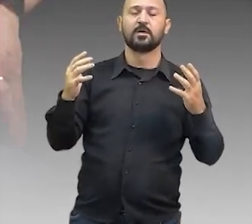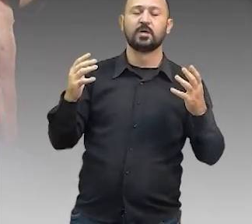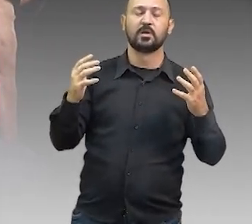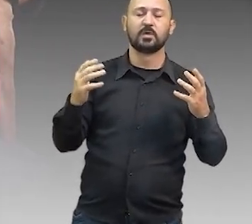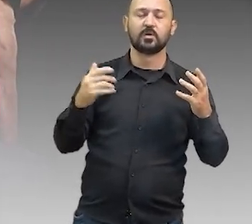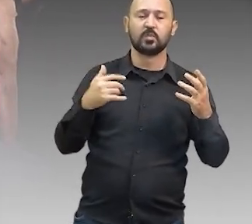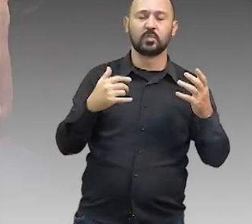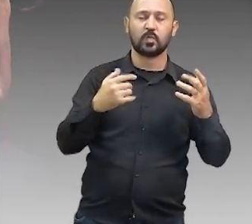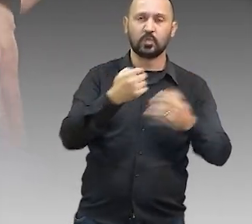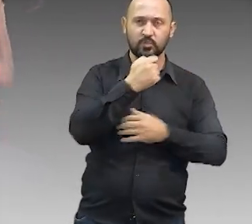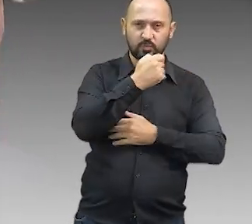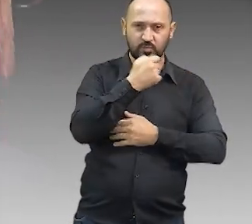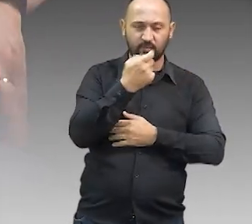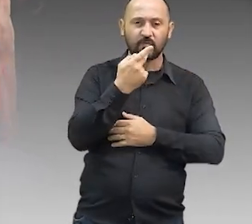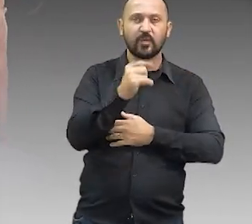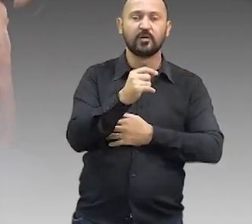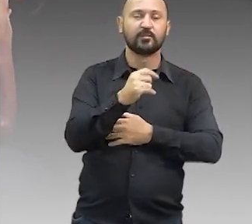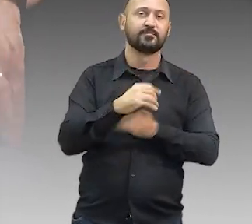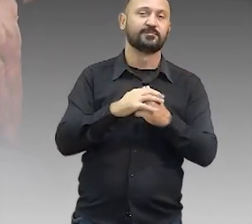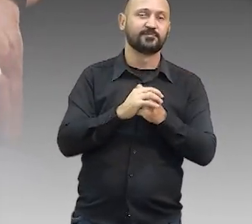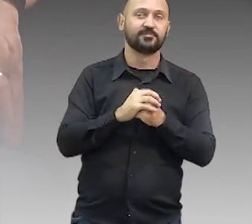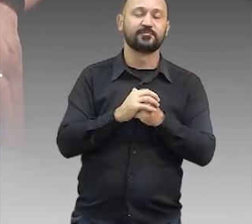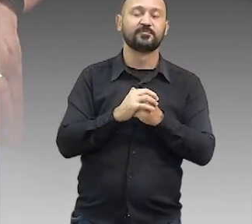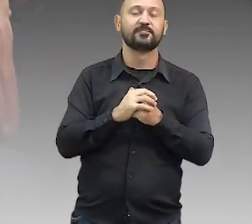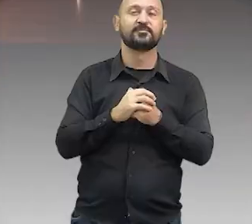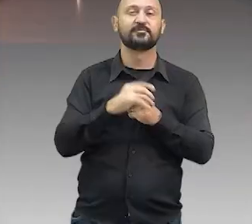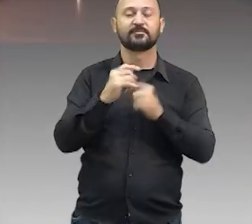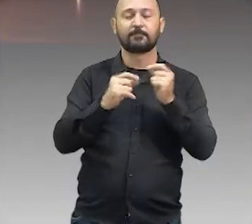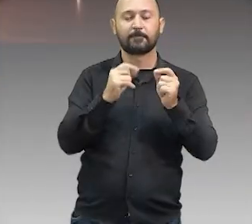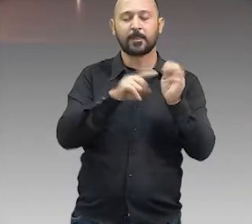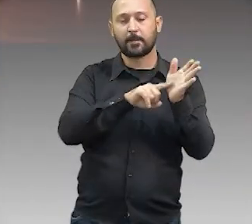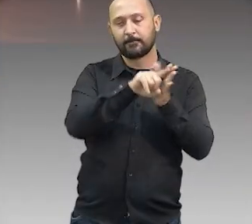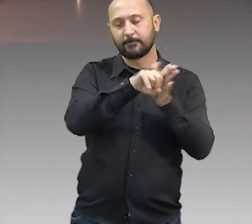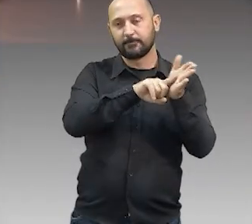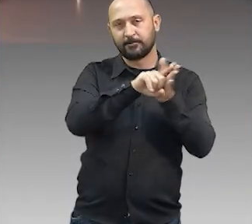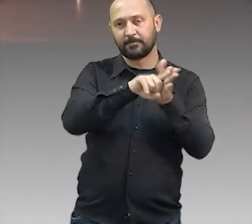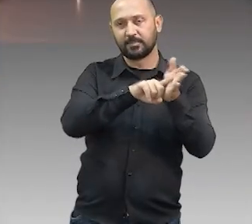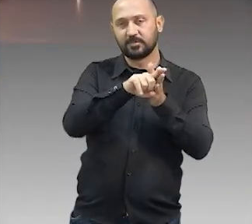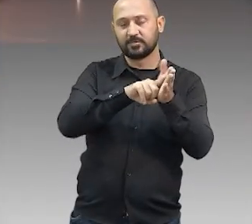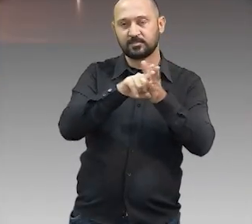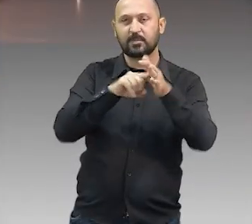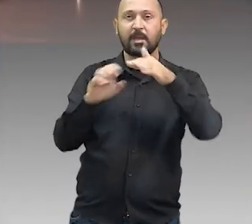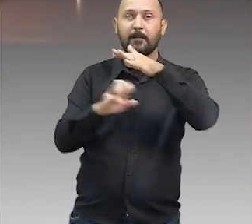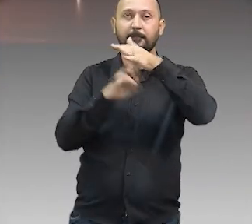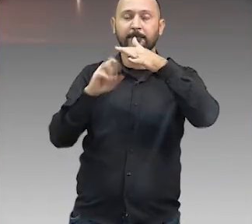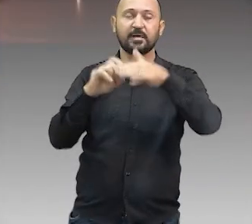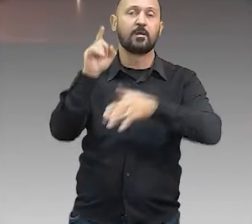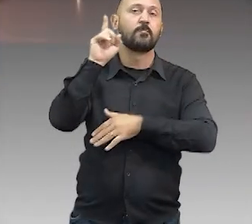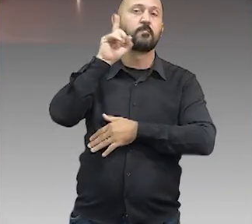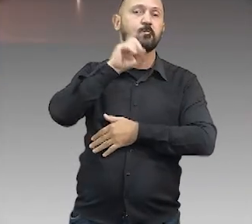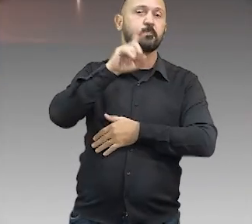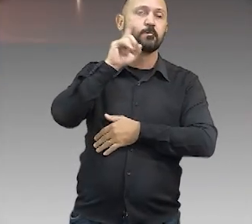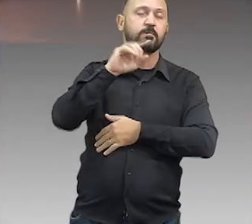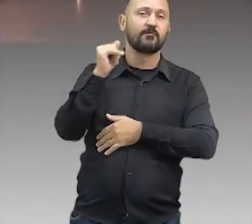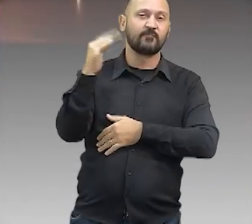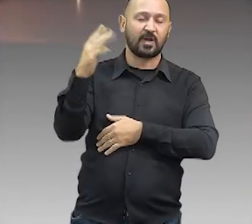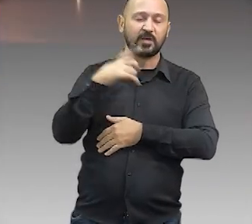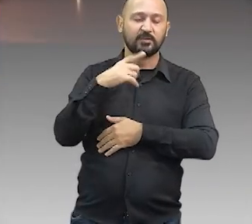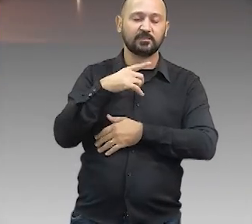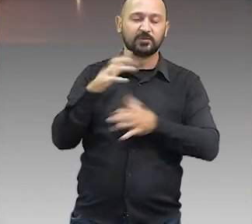de uma pesquisa que uma empresa americana fez com investidores e empresários de vários